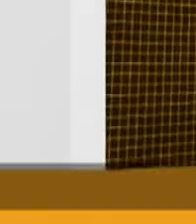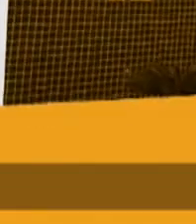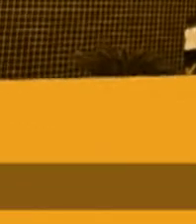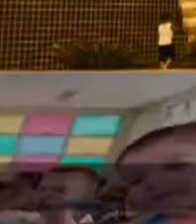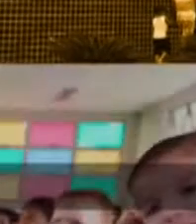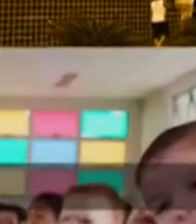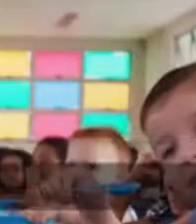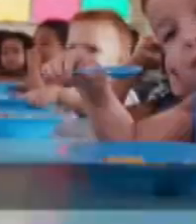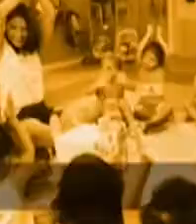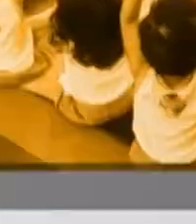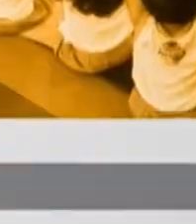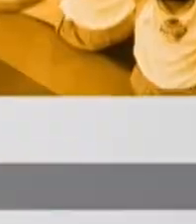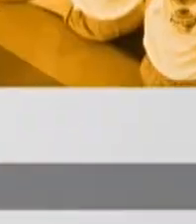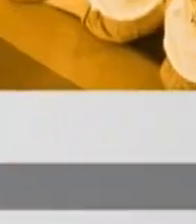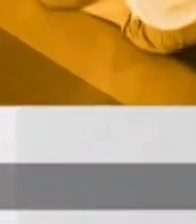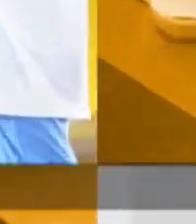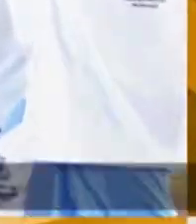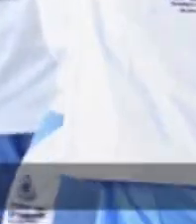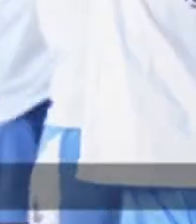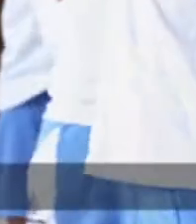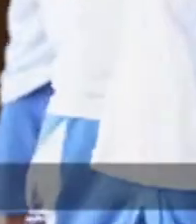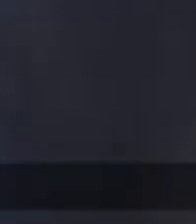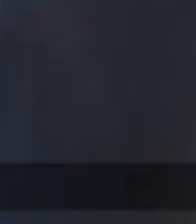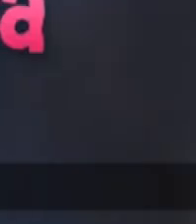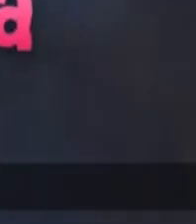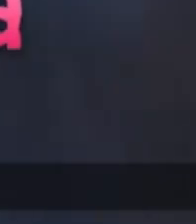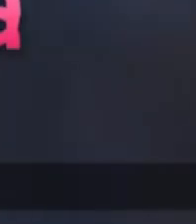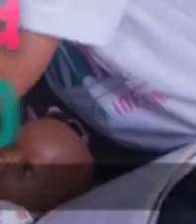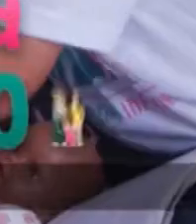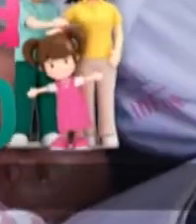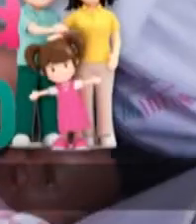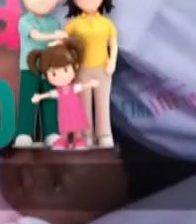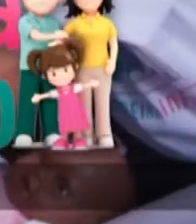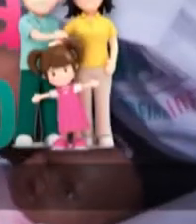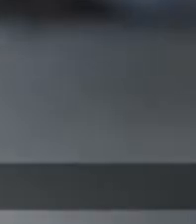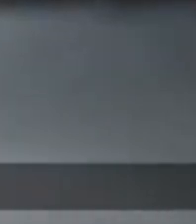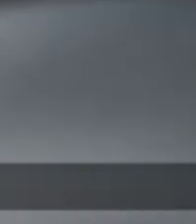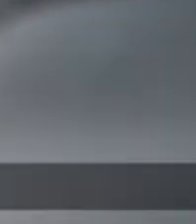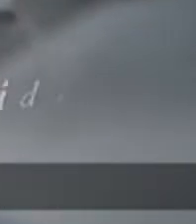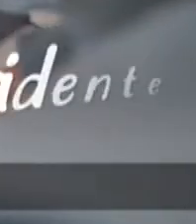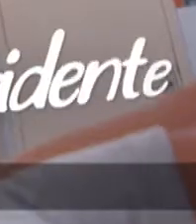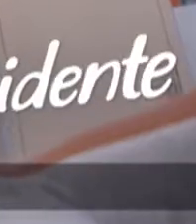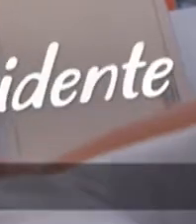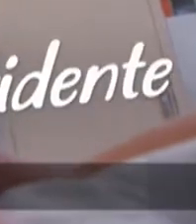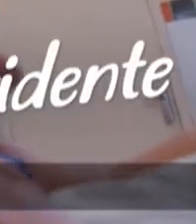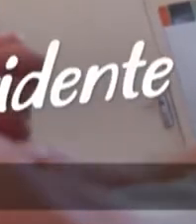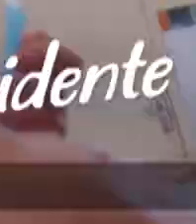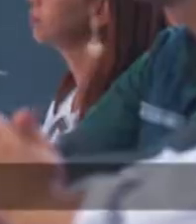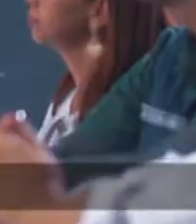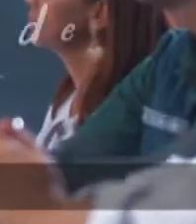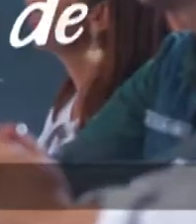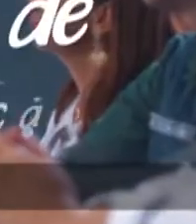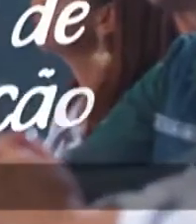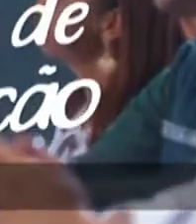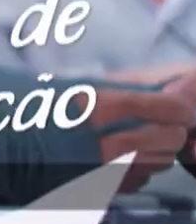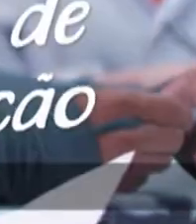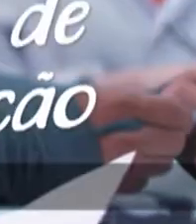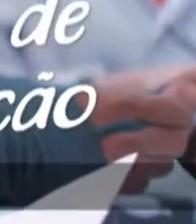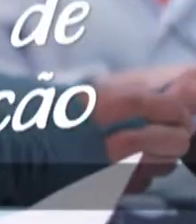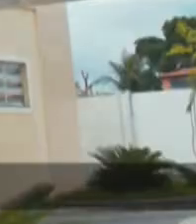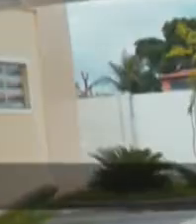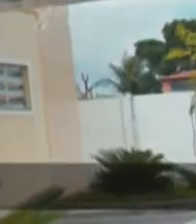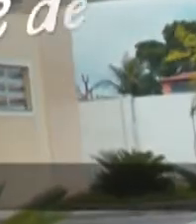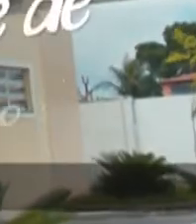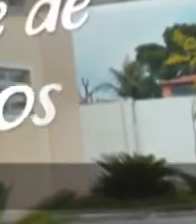Fortaleza da Primeira Infância. A Prefeitura inova com os programas Cresça com Seu Filho, Criança Sorridente e as salas de situação